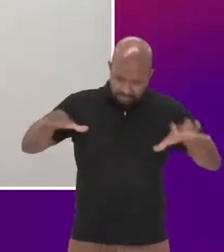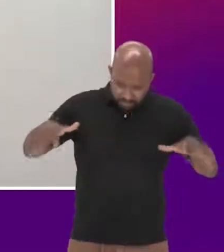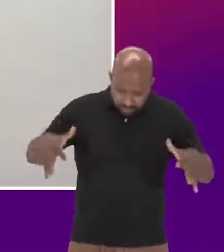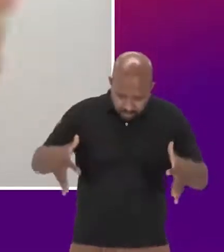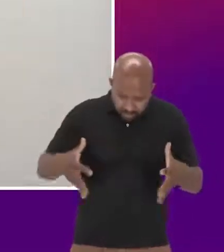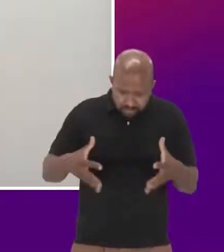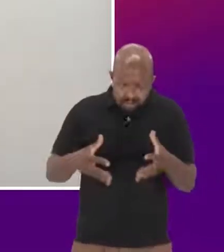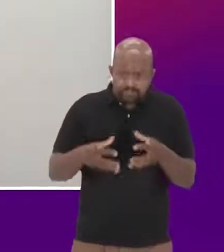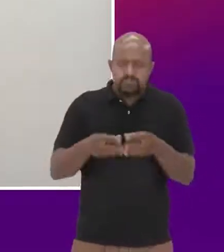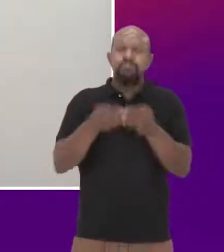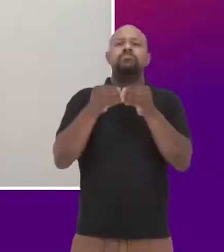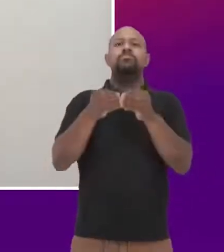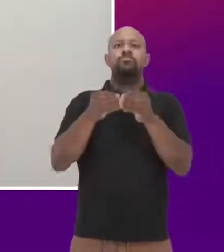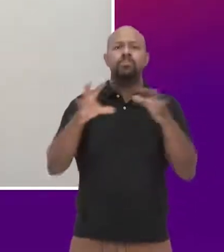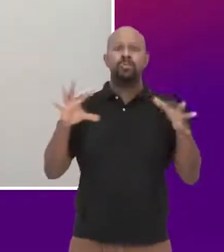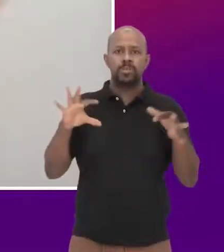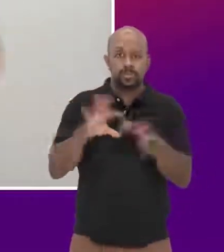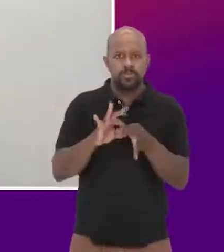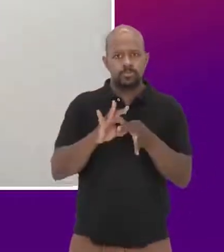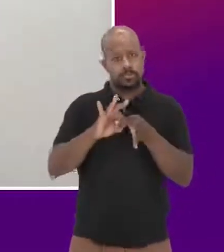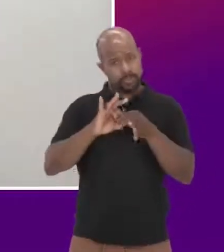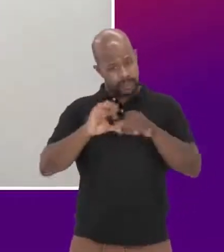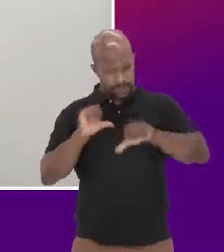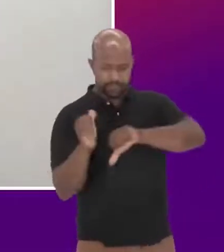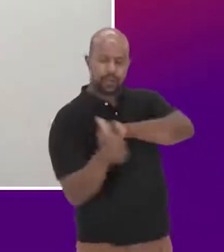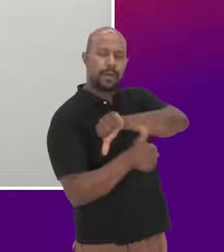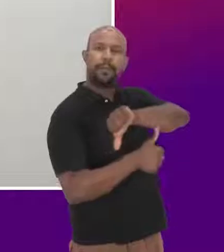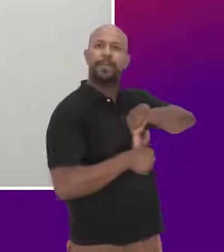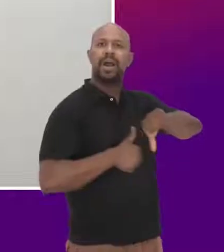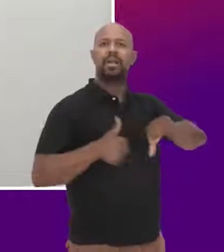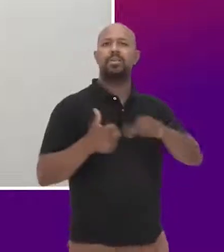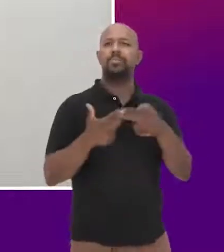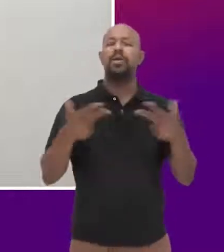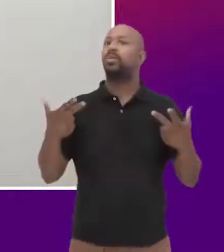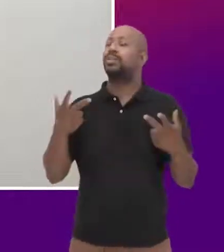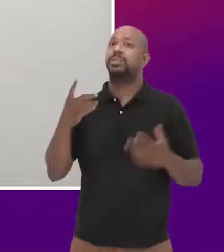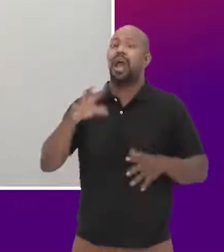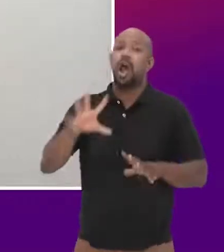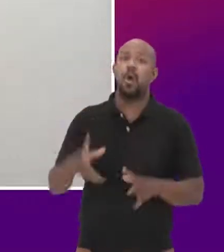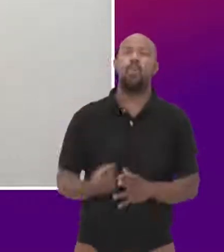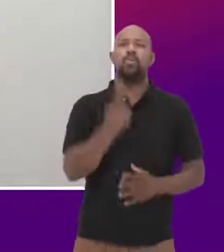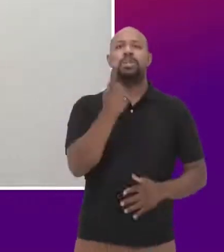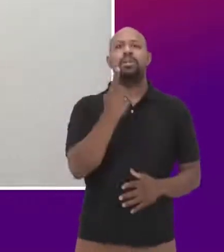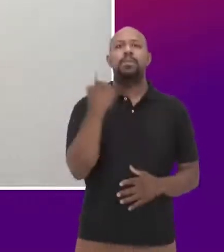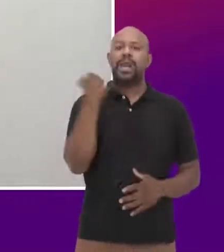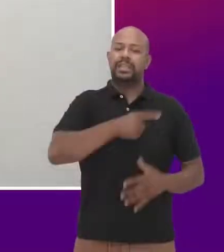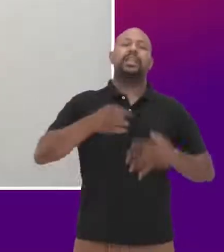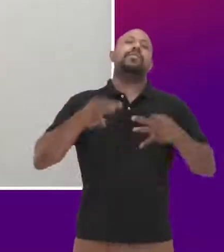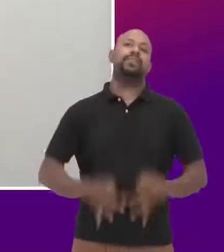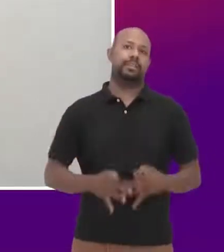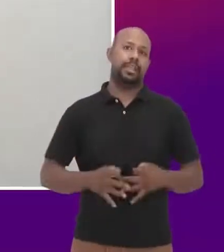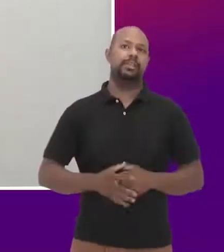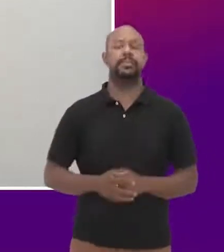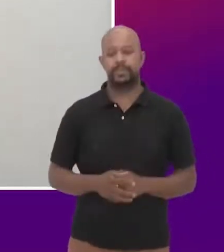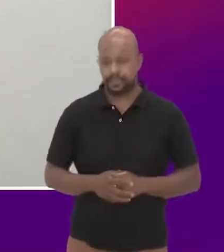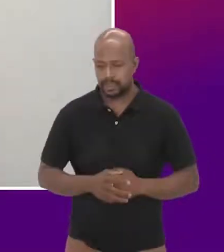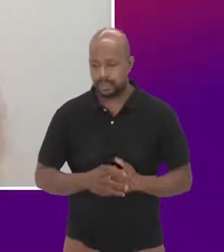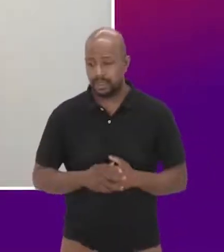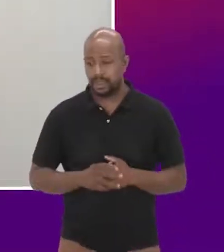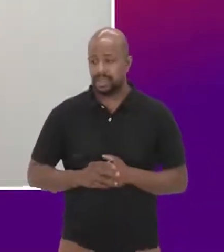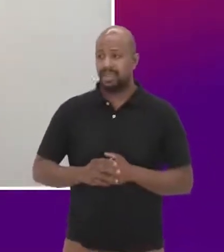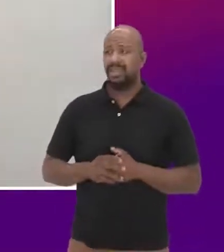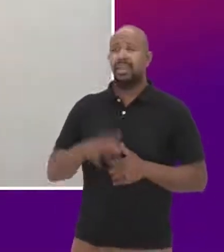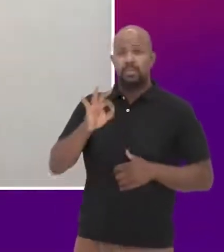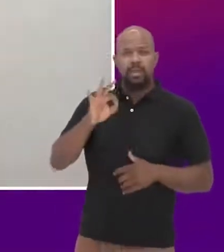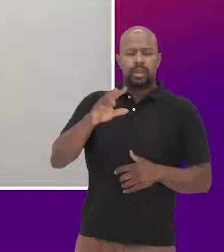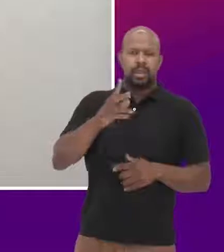agregar, se somar e se transformar numa coisa só para ser eficiente. Porque a